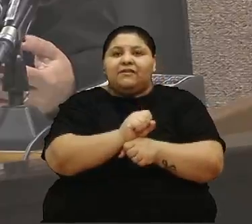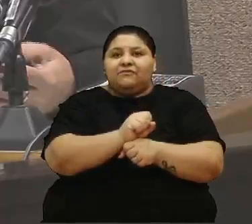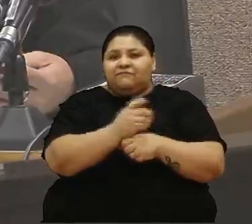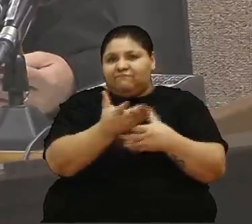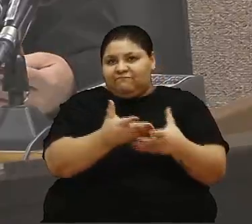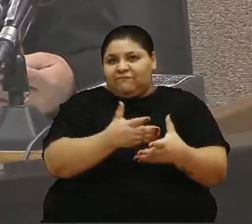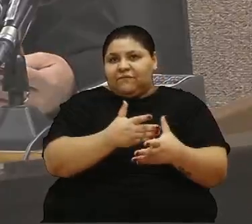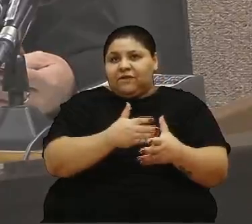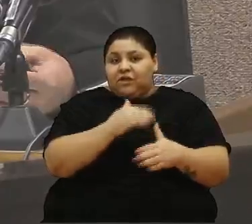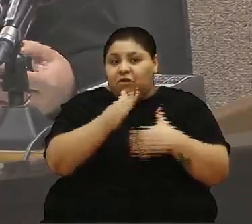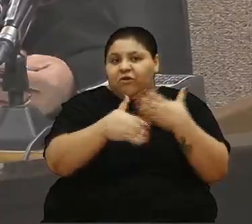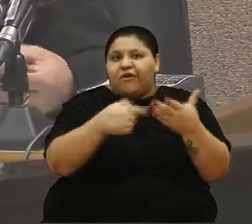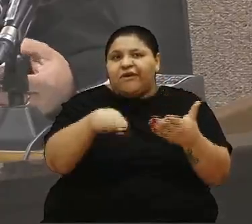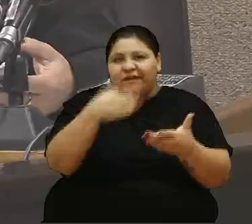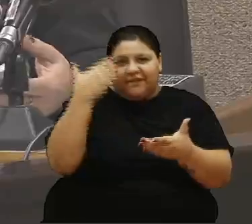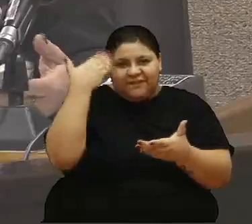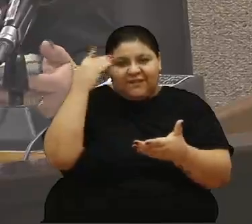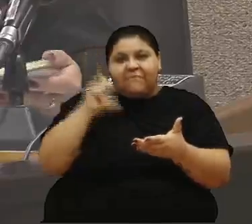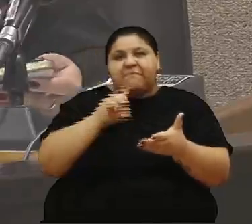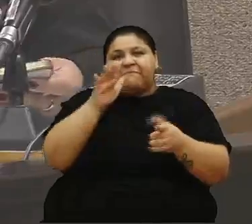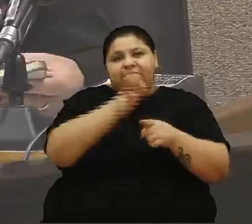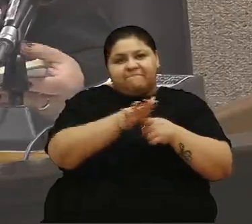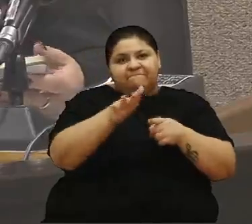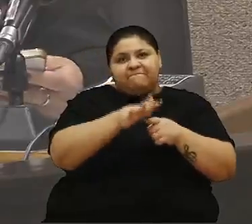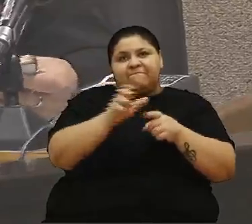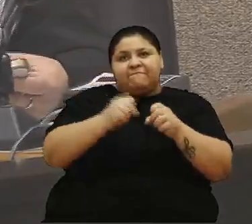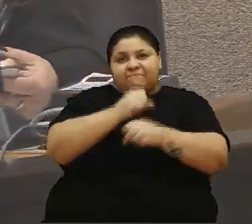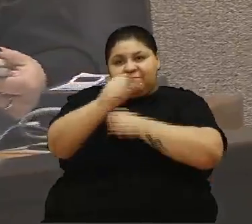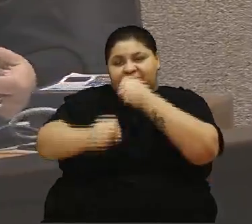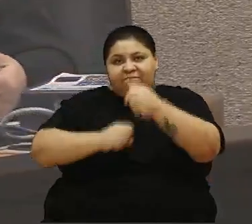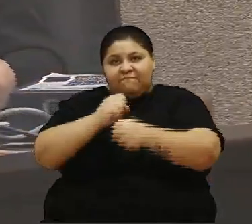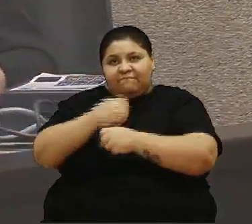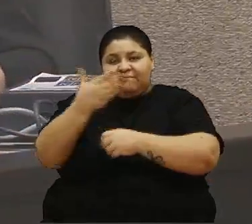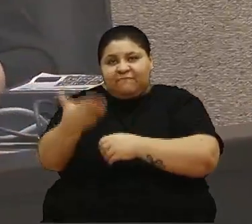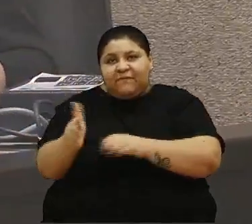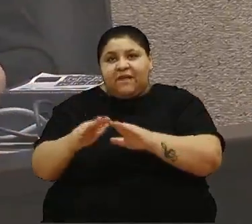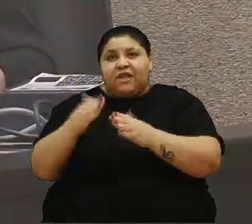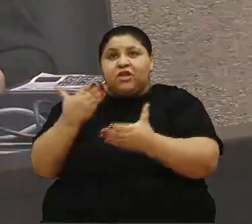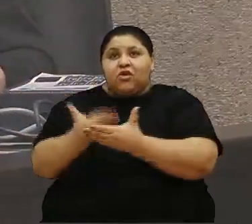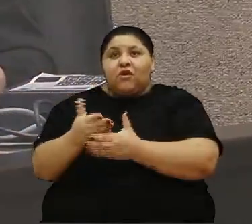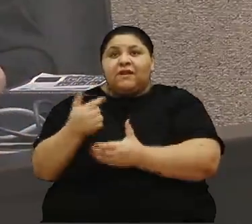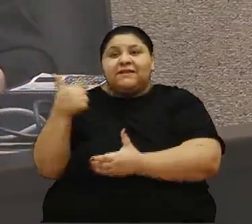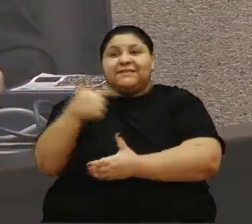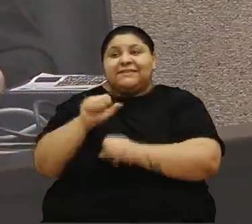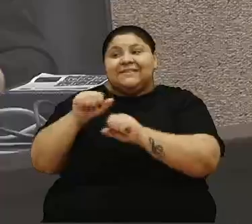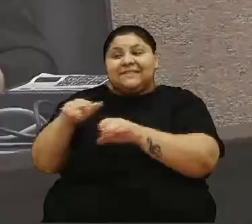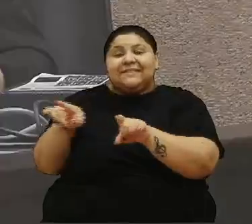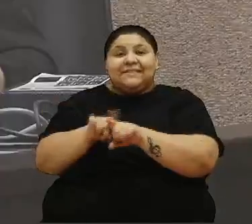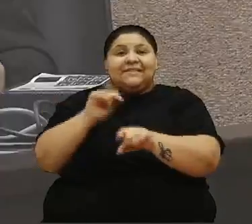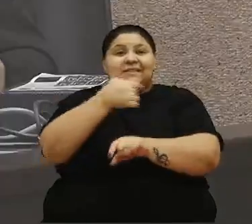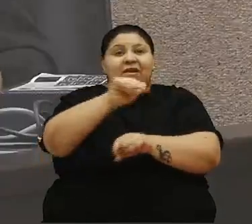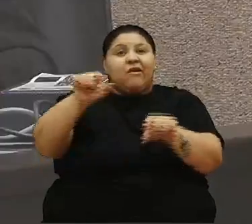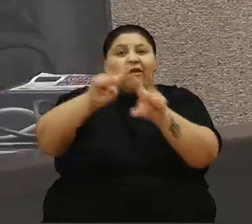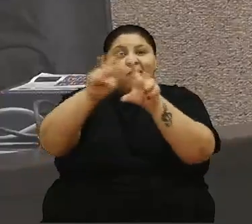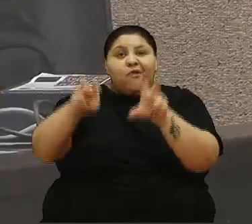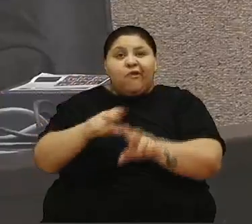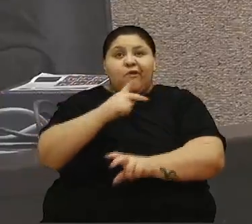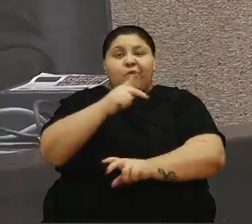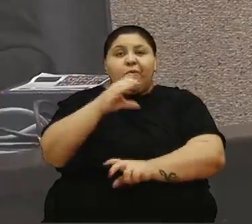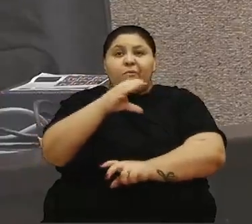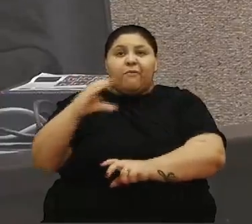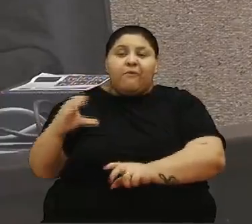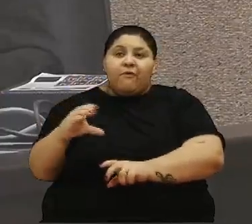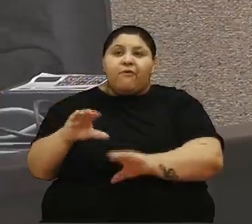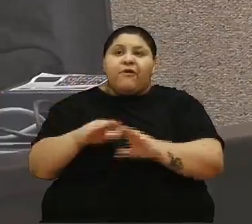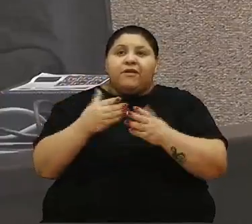né, flua, porque a gente sabe que tem a demanda, e para o ano que vem a escola 7 de setembro. E também tratamos de outros assuntos, como o PPCI da Escola